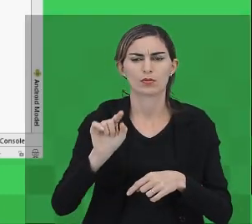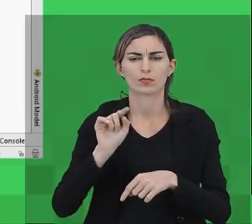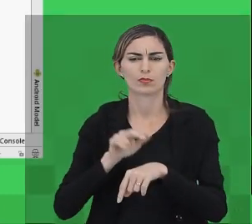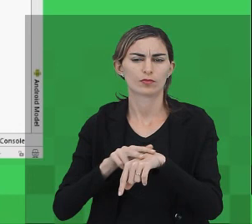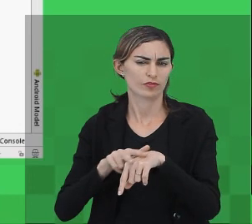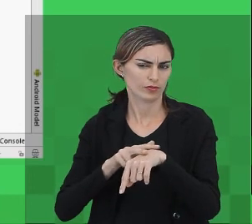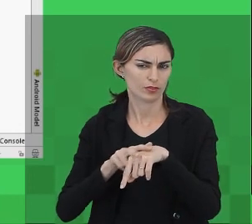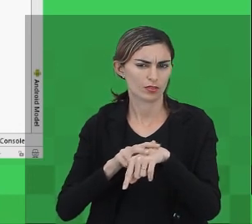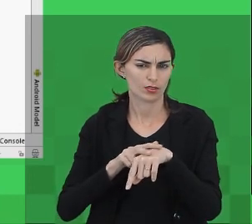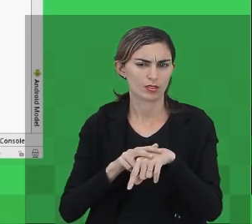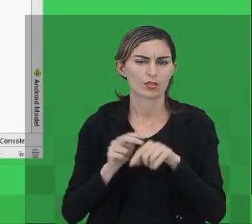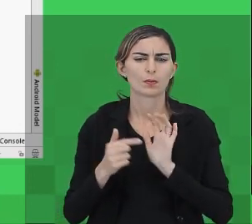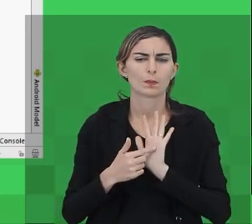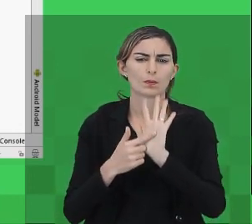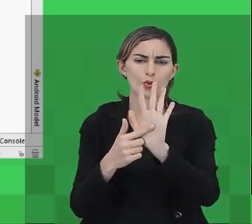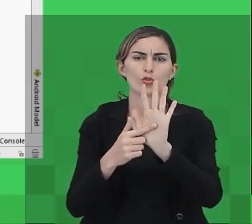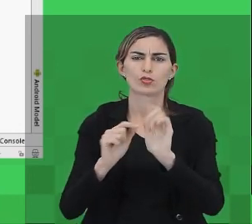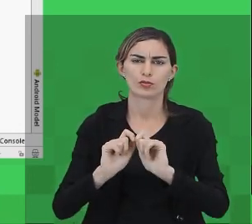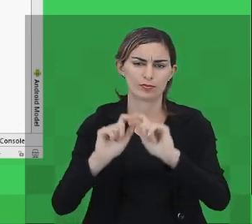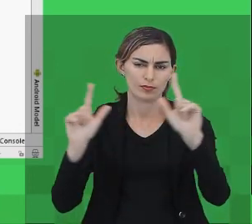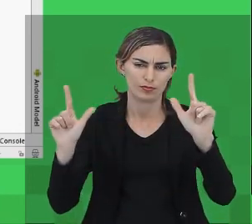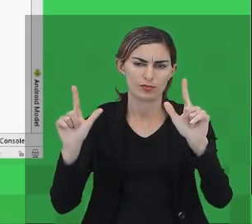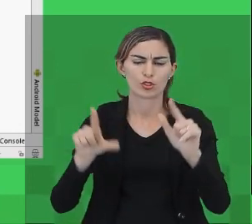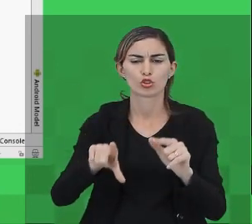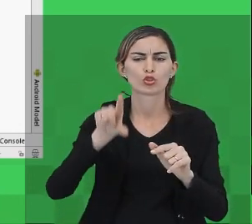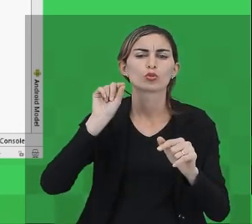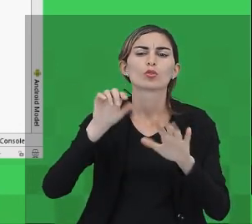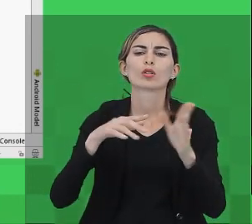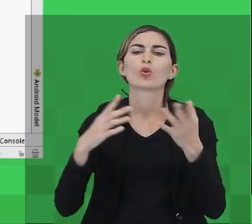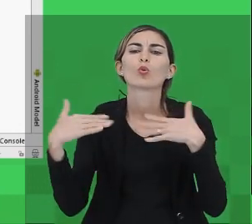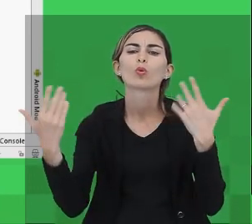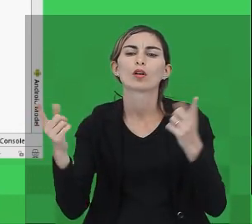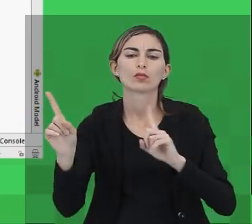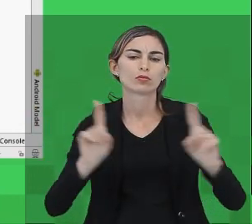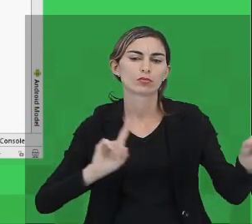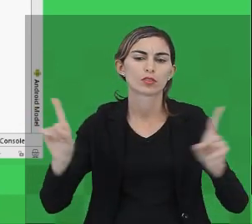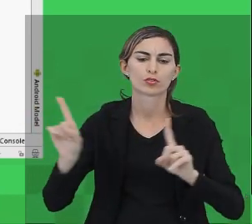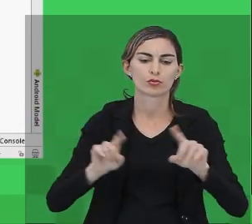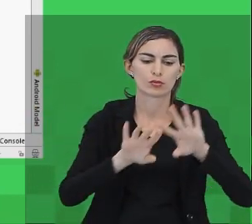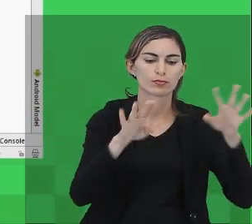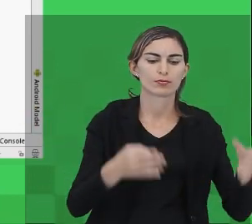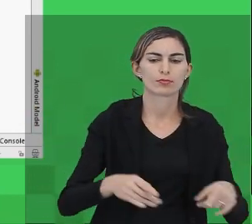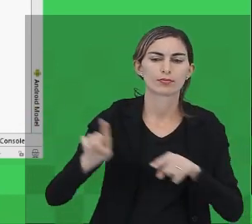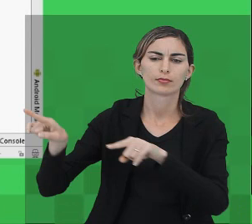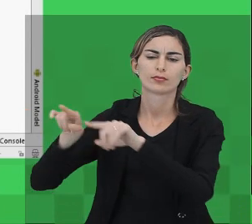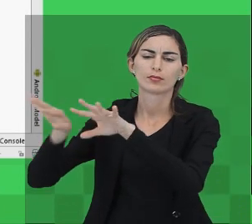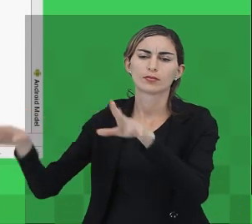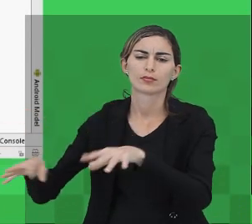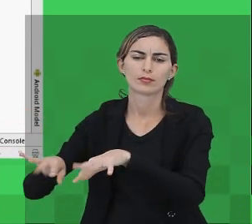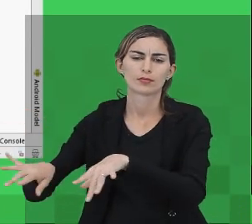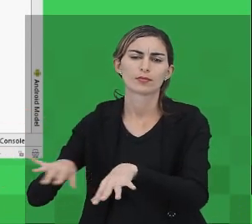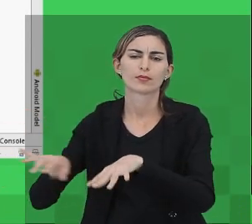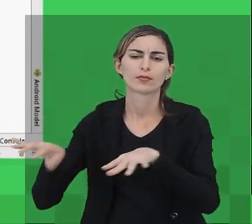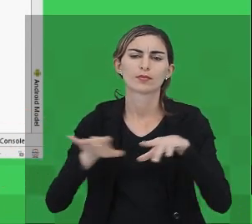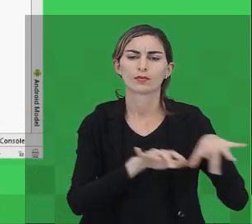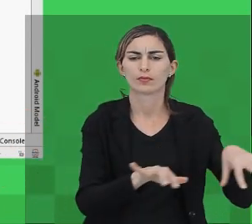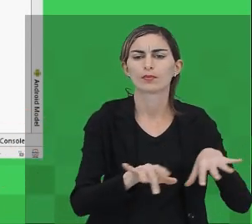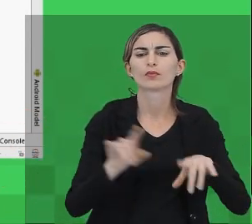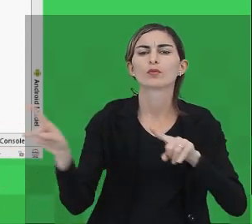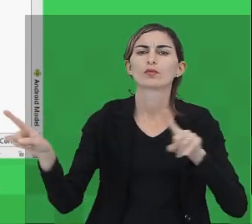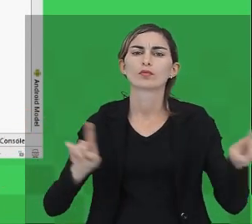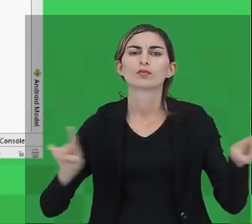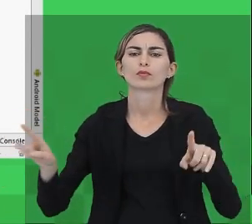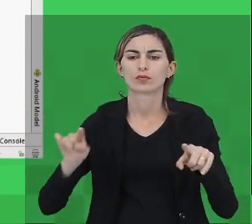Quando eu clico no botão verde, vai aparecer essa tela para eu selecionar qual das duas máquinas eu vou querer